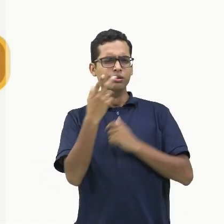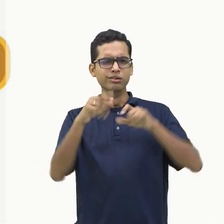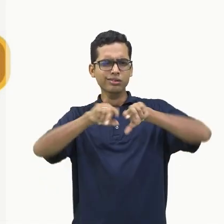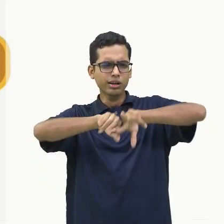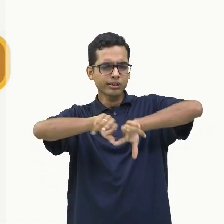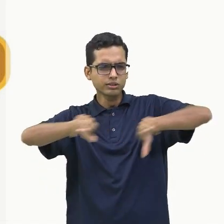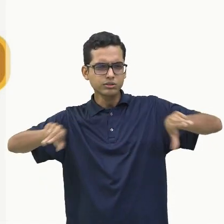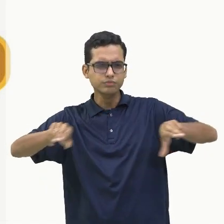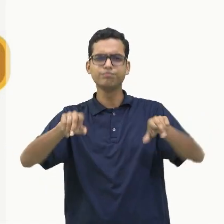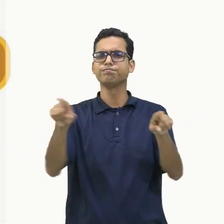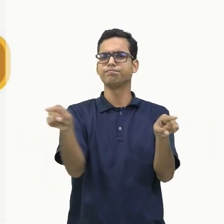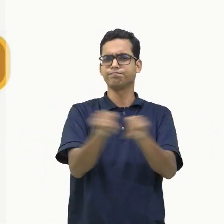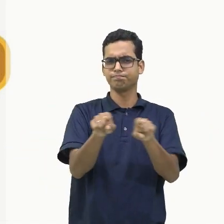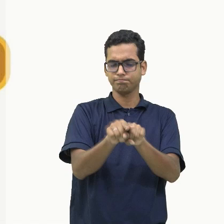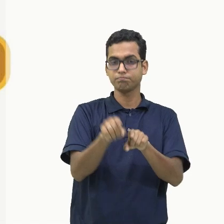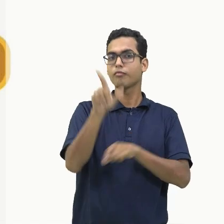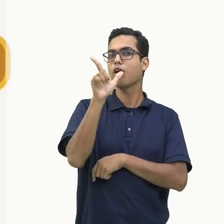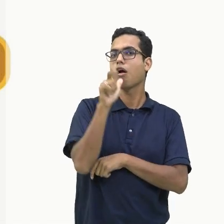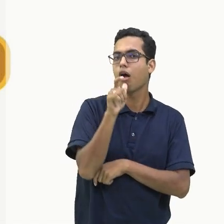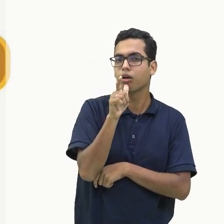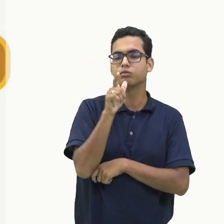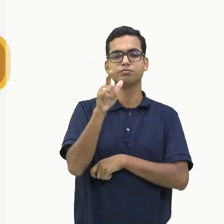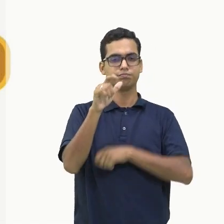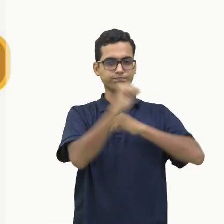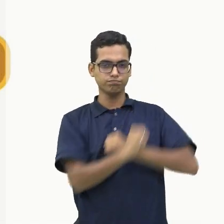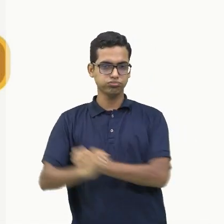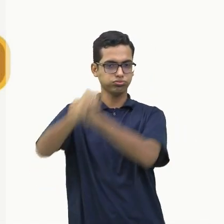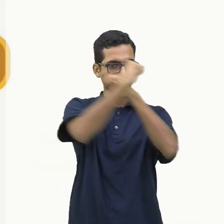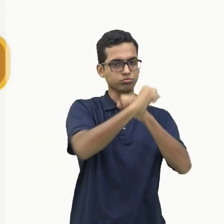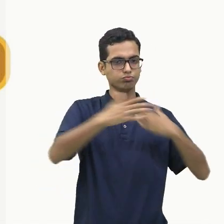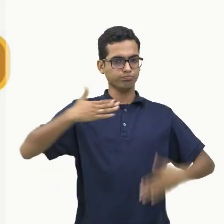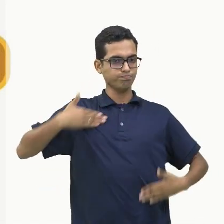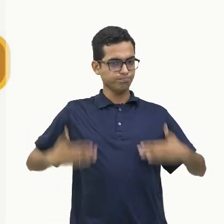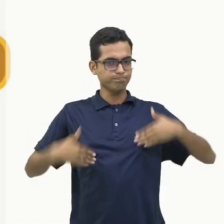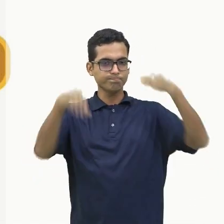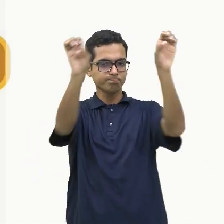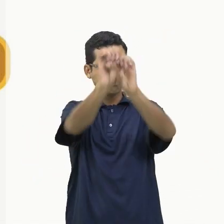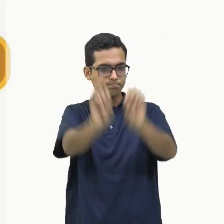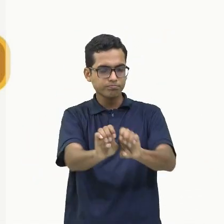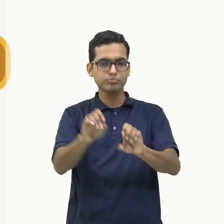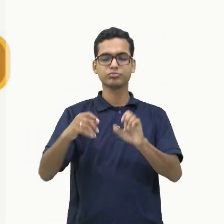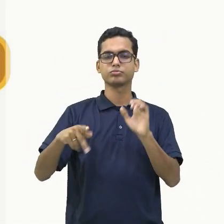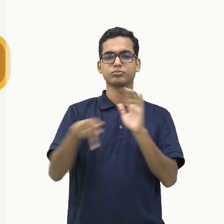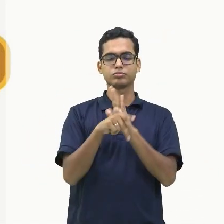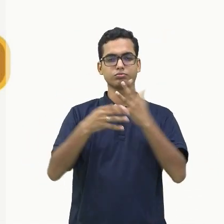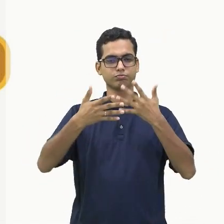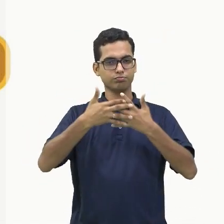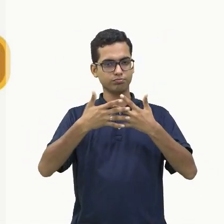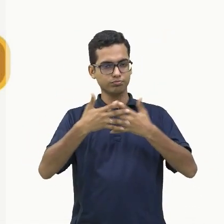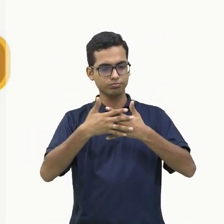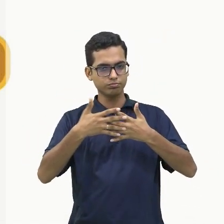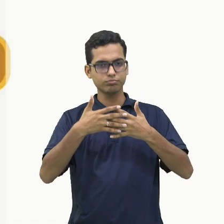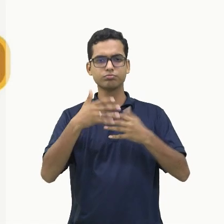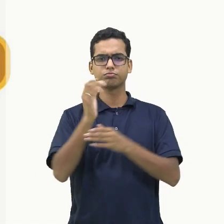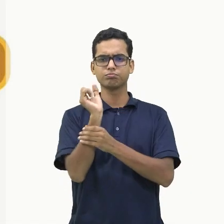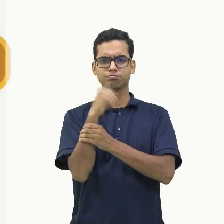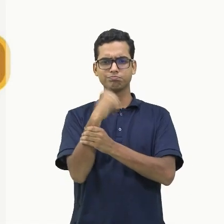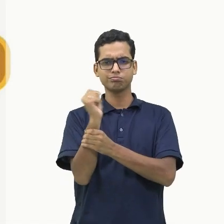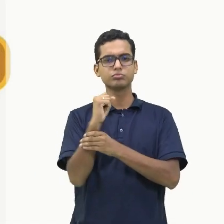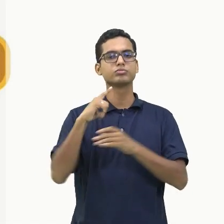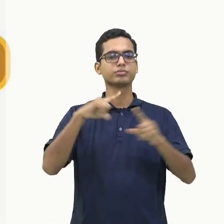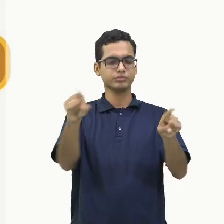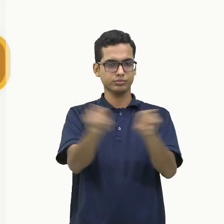atuar como proteção de algumas estruturas do corpo, por exemplo, nas nossas articulações, elas são encontradas, e